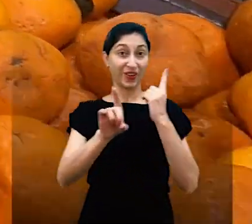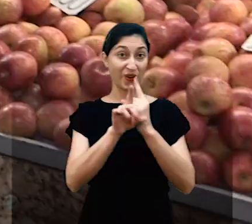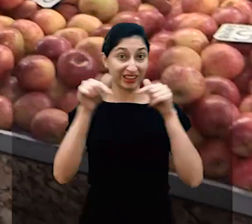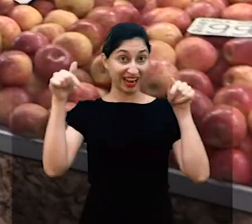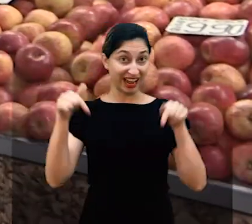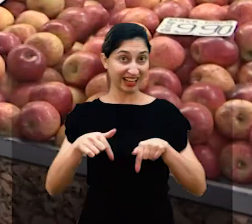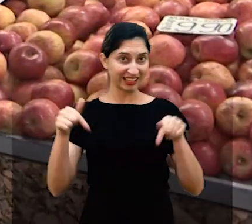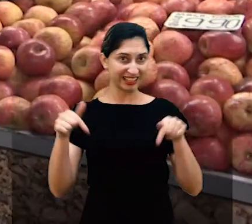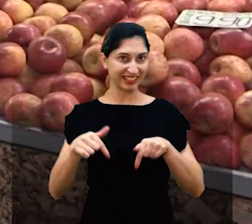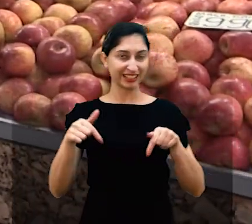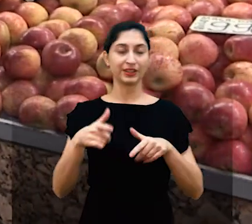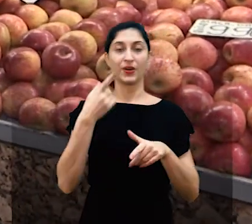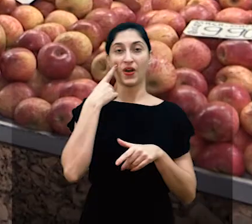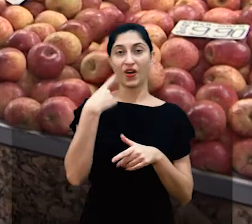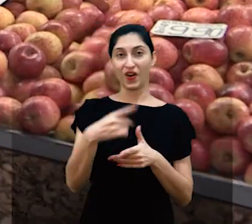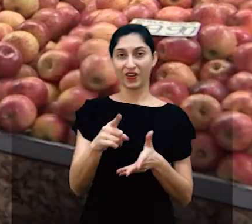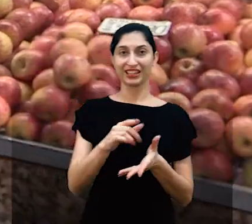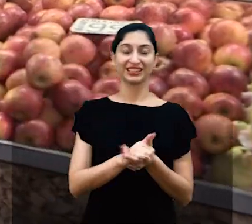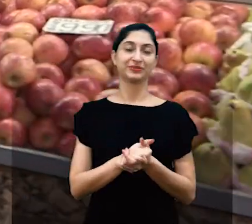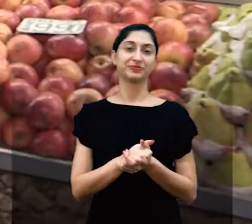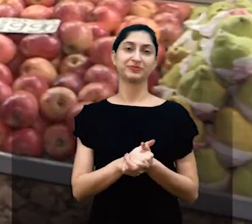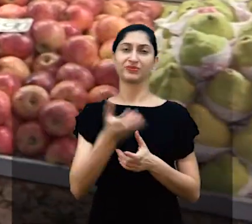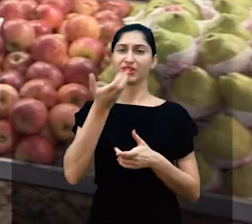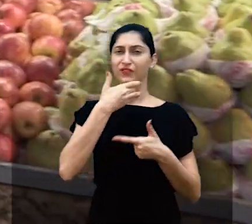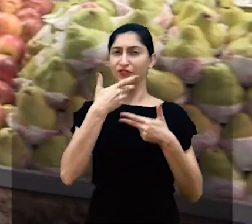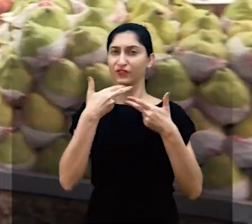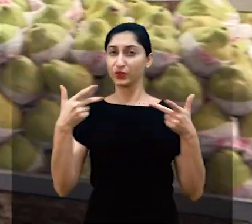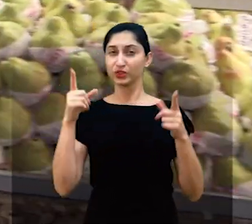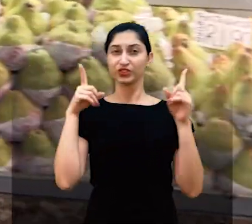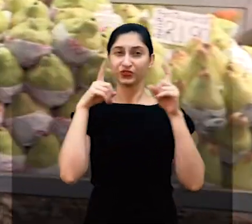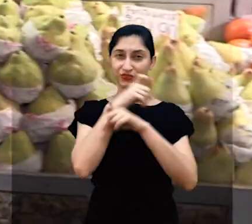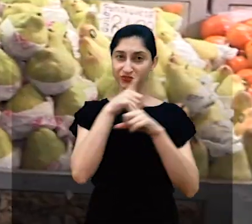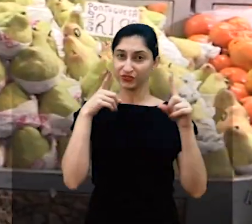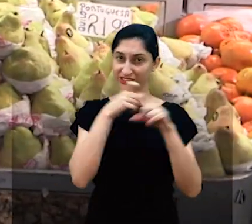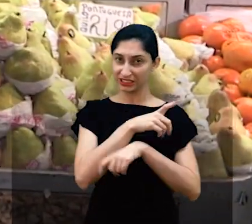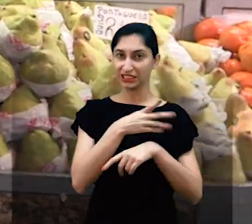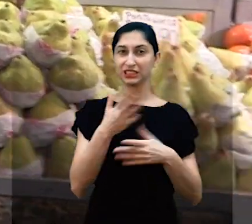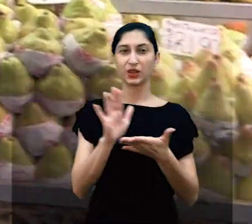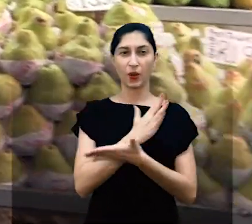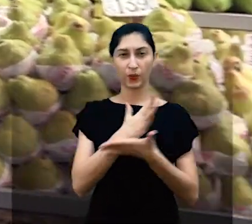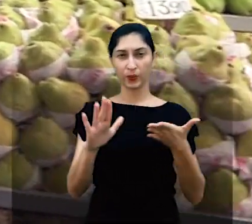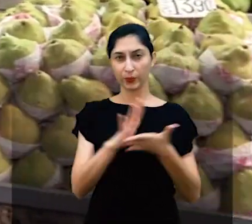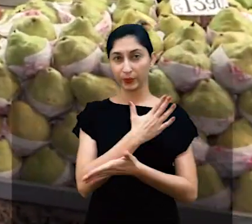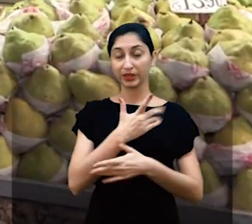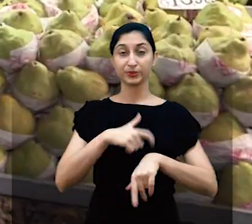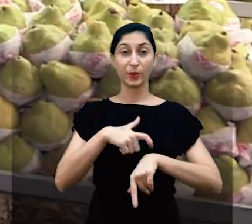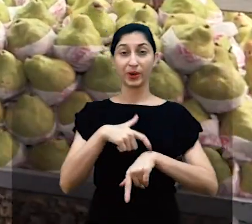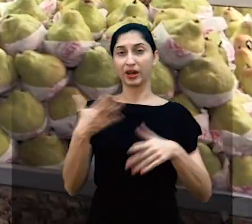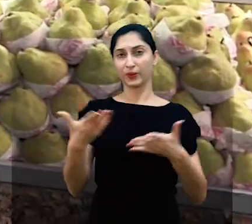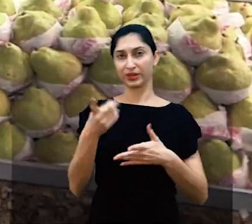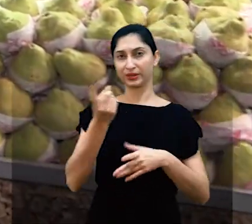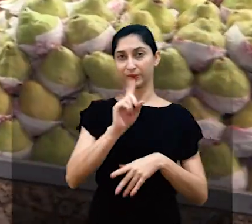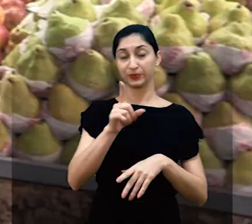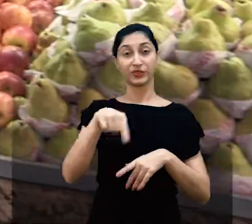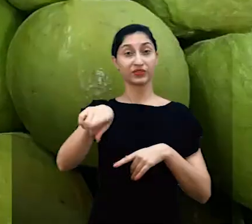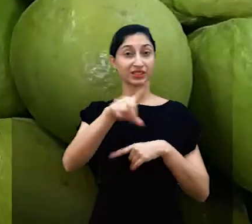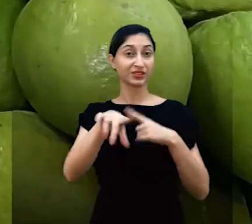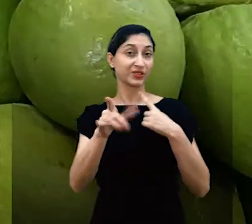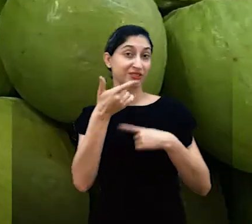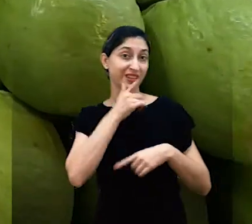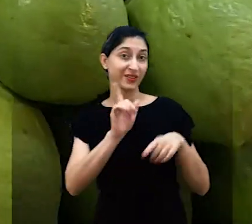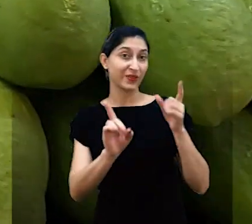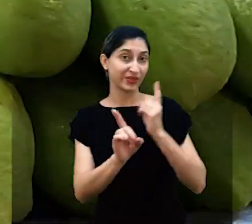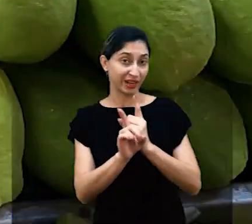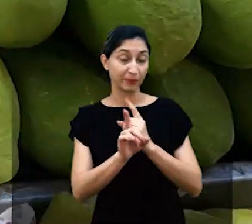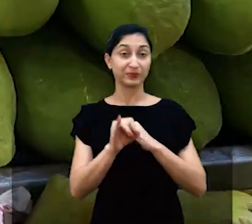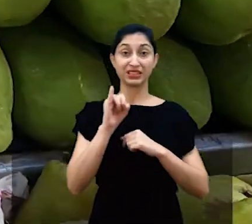aqui. Até moia. Tem aquelas frutas mais difíceis de você encontrar. Calma, não está na época, mas aqui você encontra também. E tem